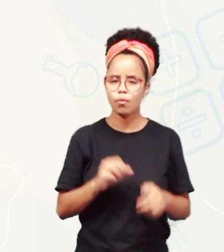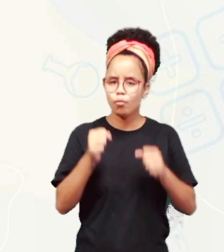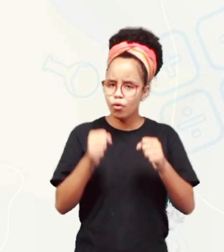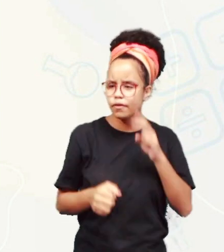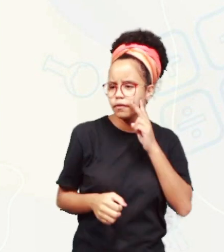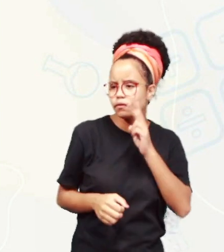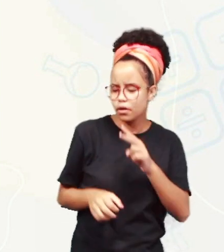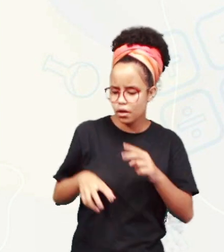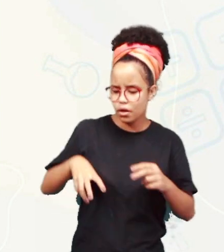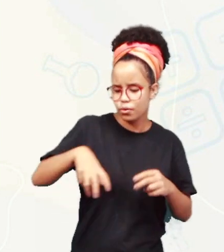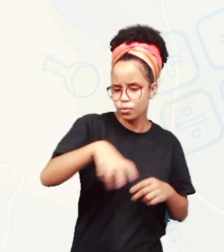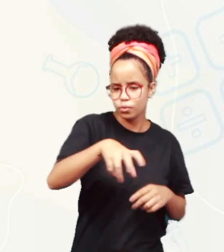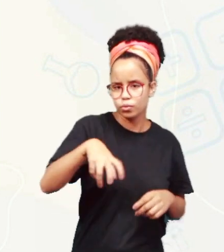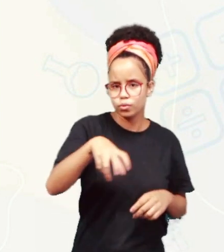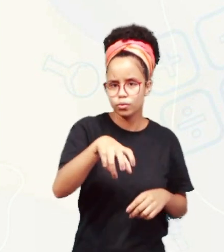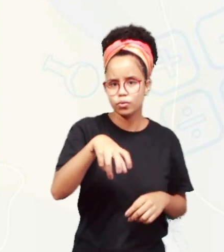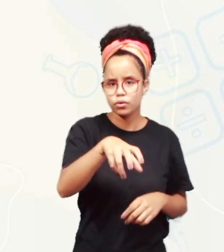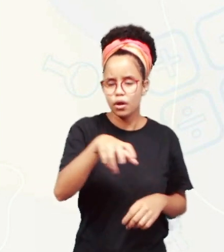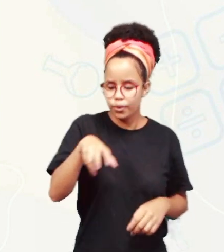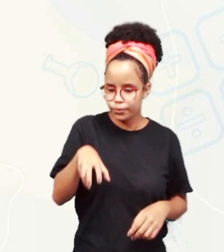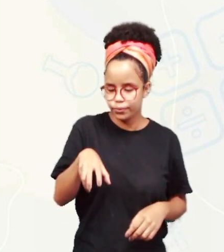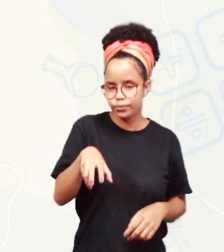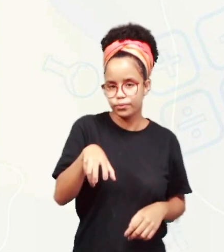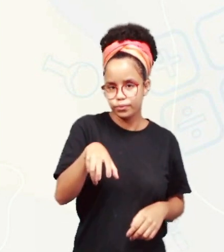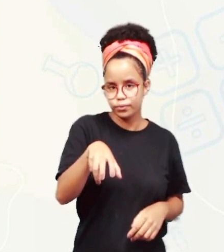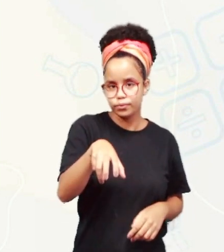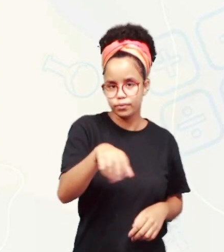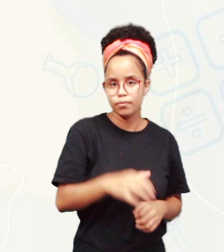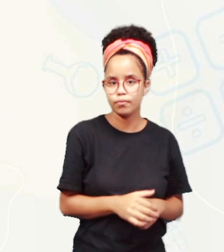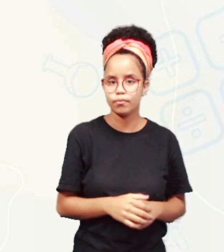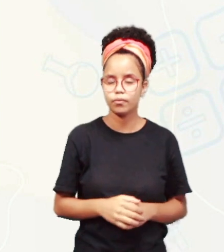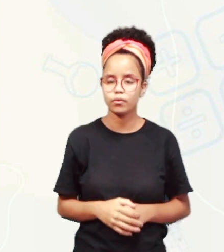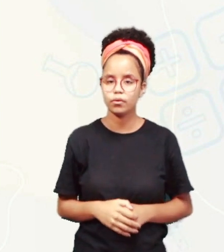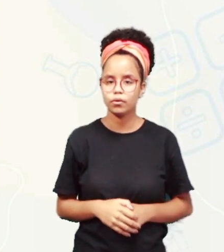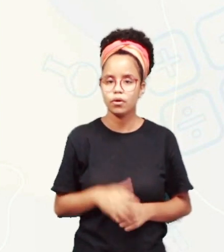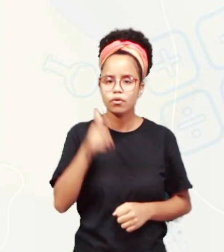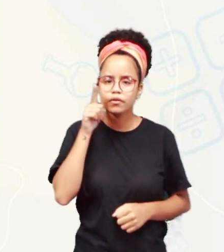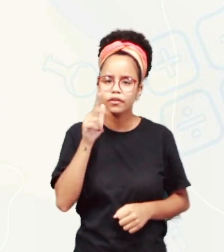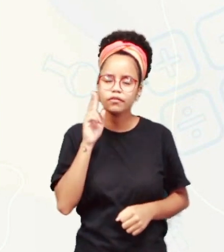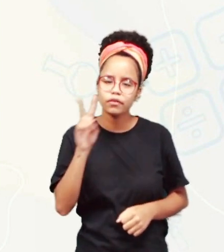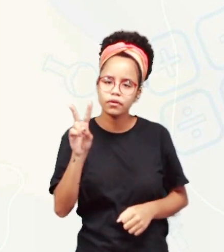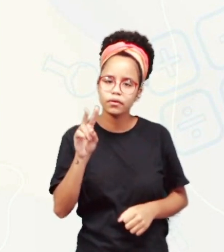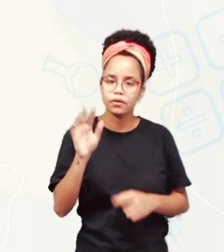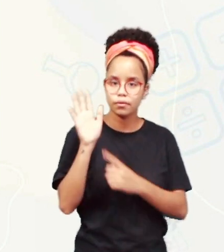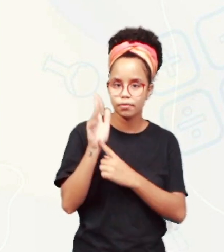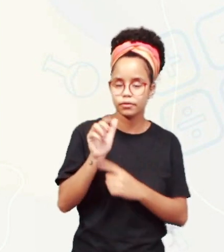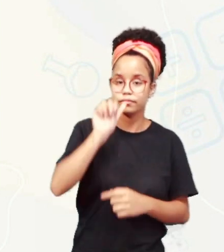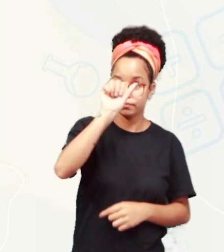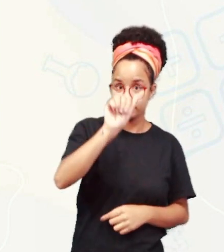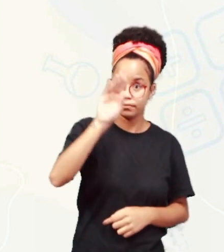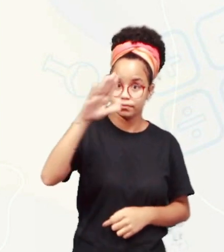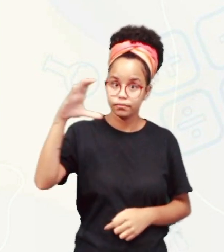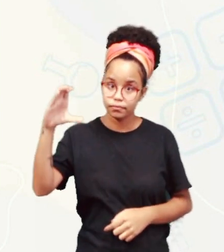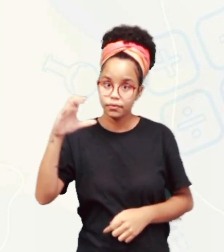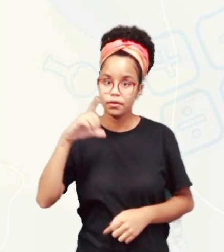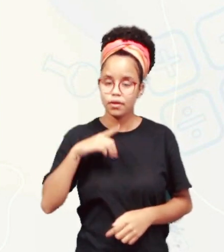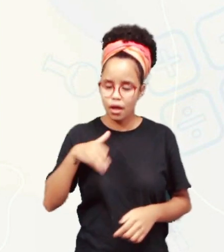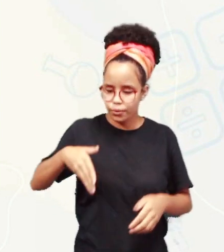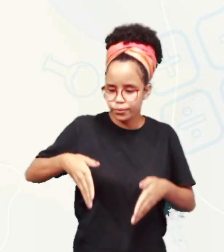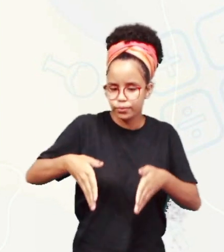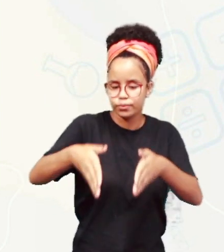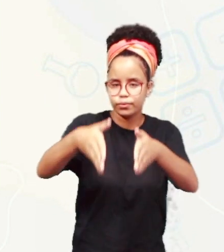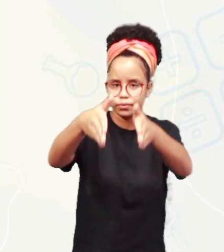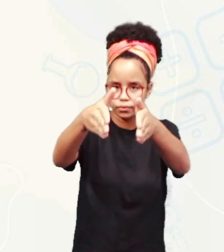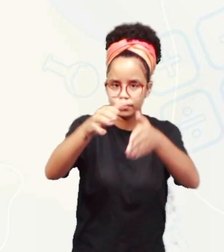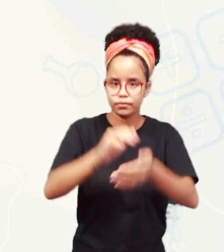carro se movimentando com a velocidade constante você pode ver que na figura a b e c ele tá na mesma